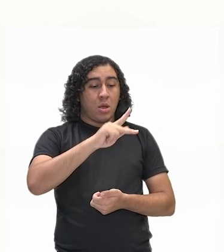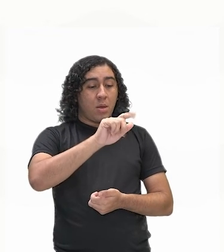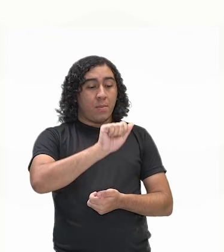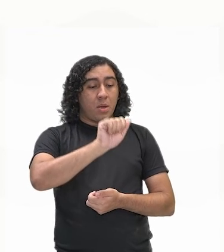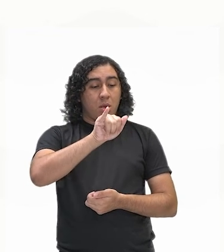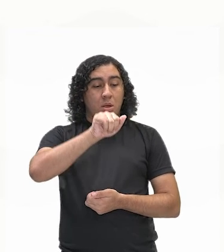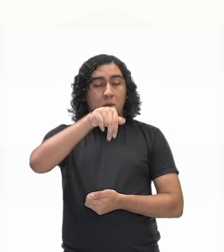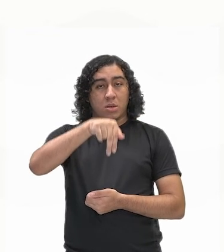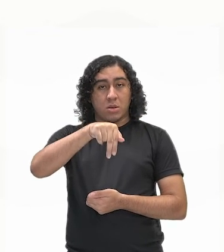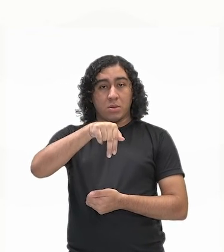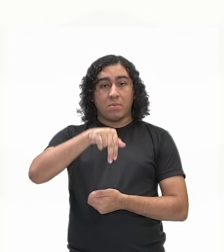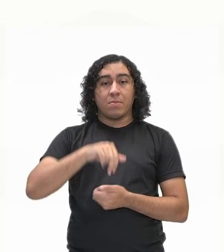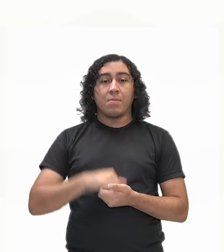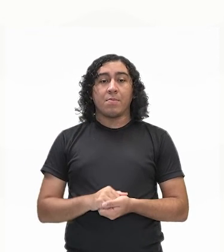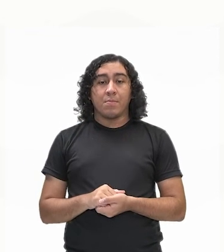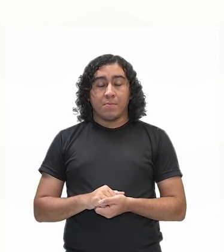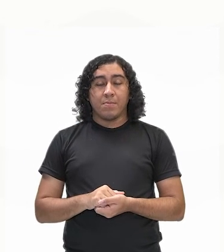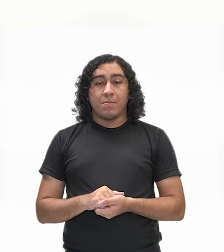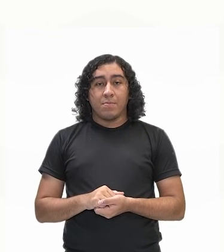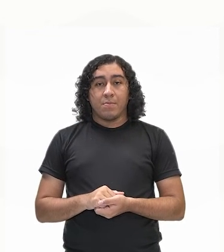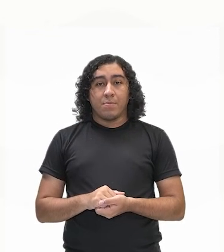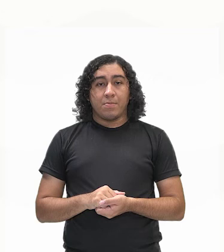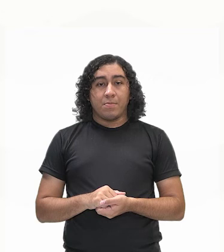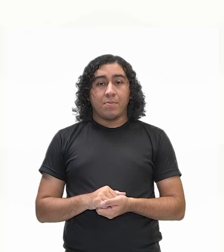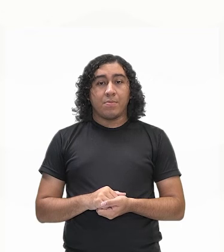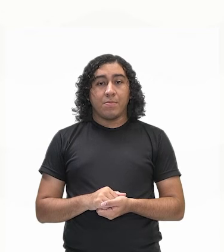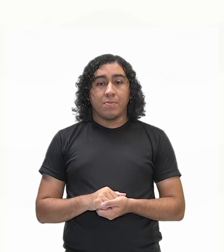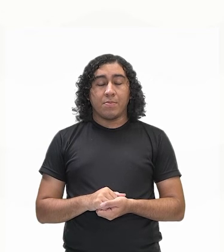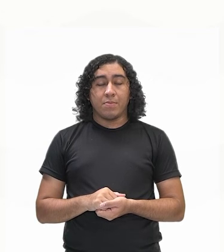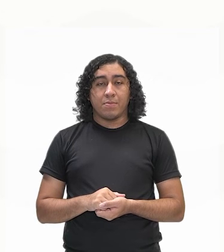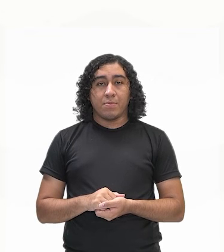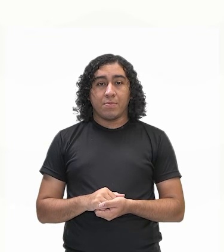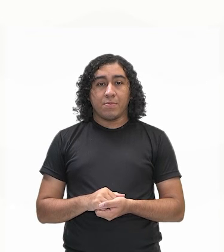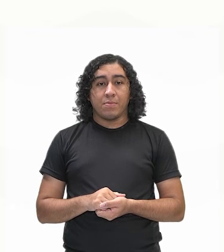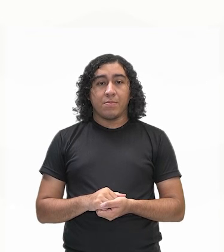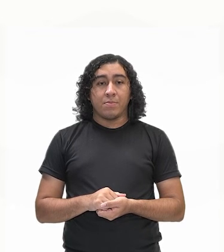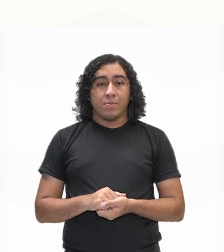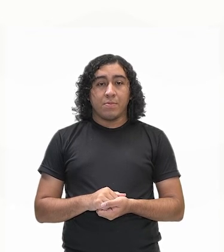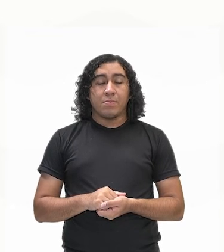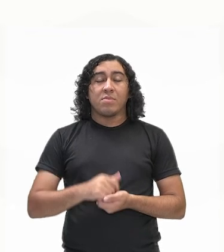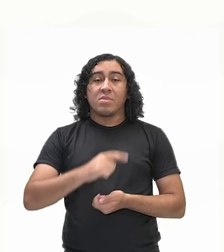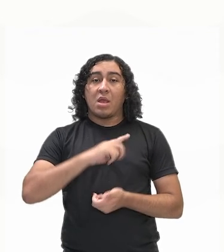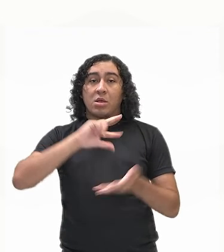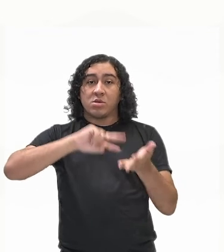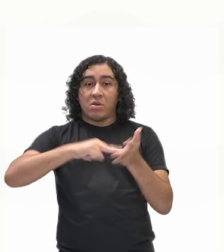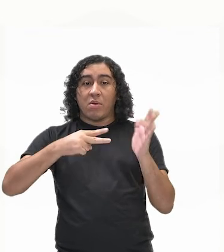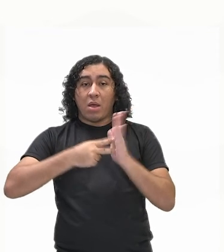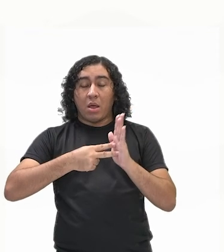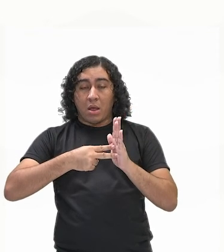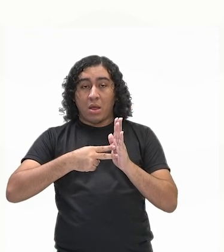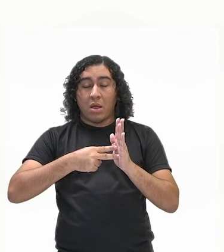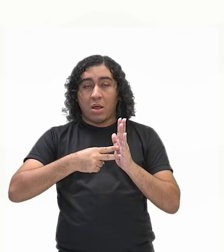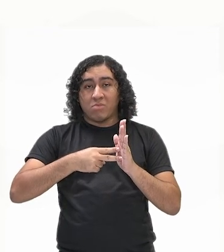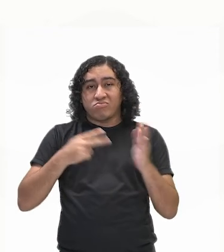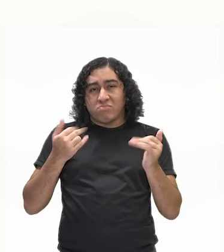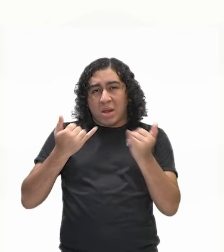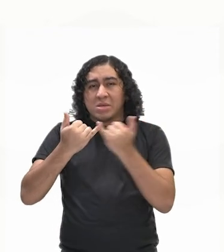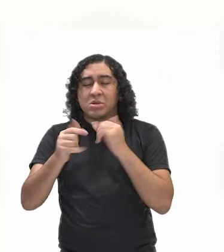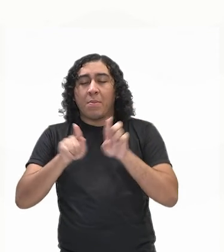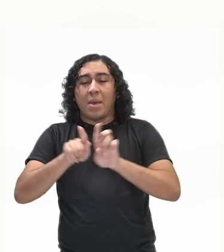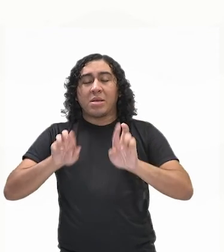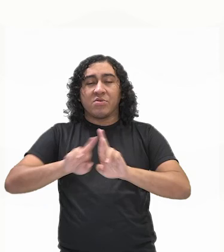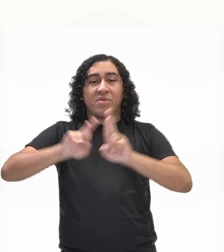Lembrando que pain and ache são duas palavrinhas que têm significados semelhantes, são até sinônimas, mas têm uma situação de uso um